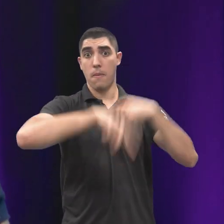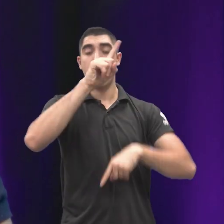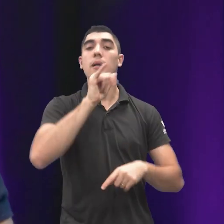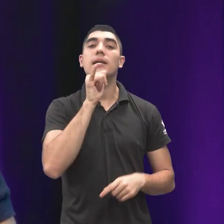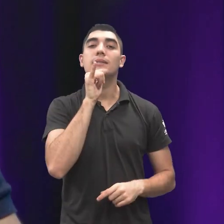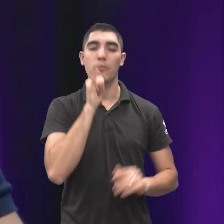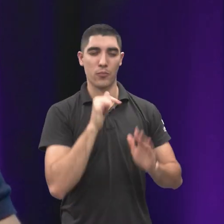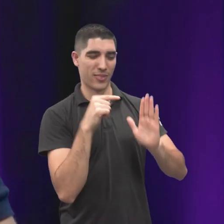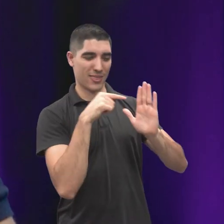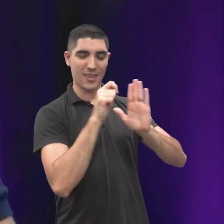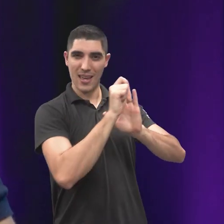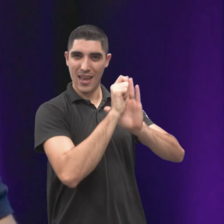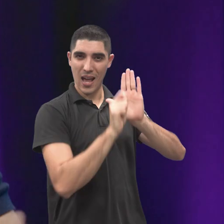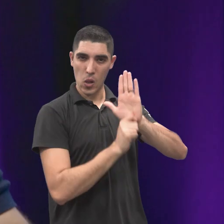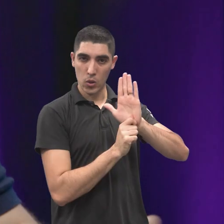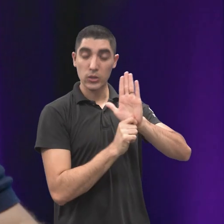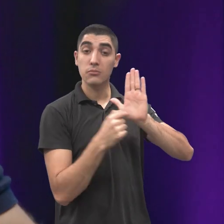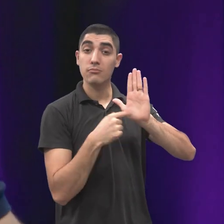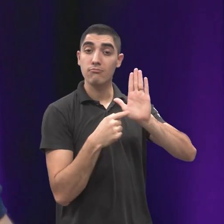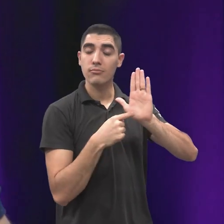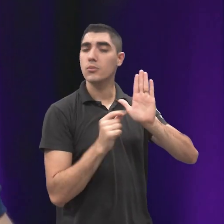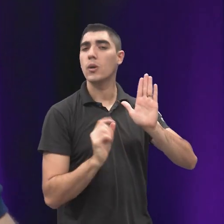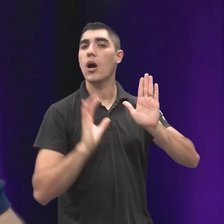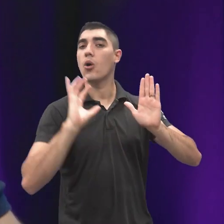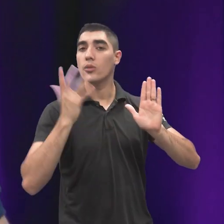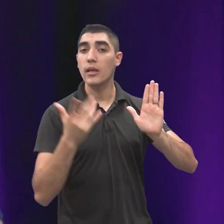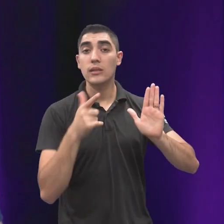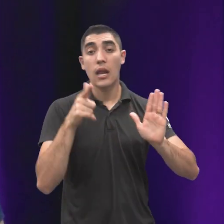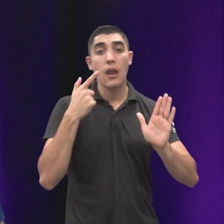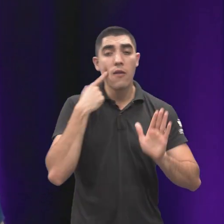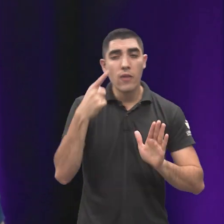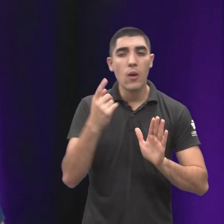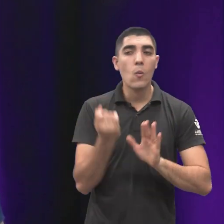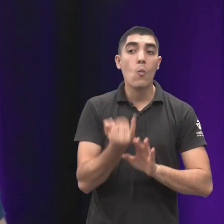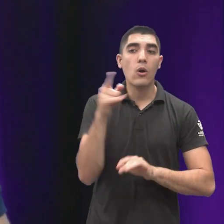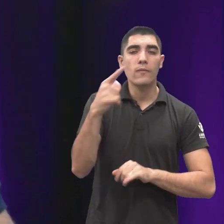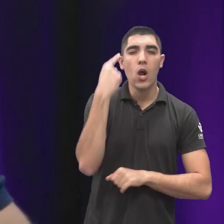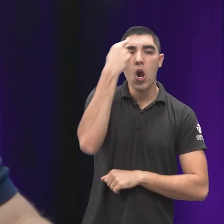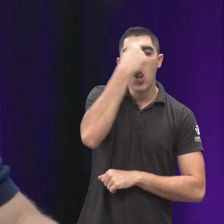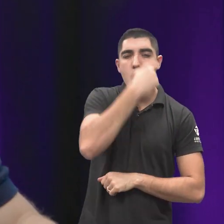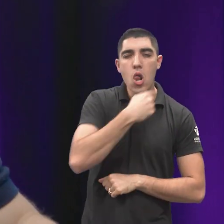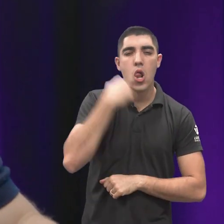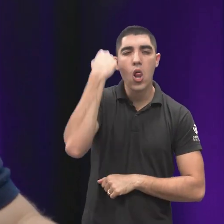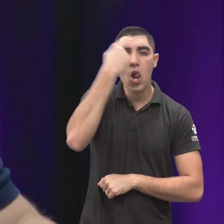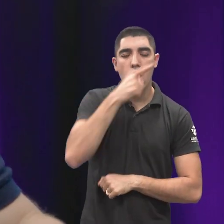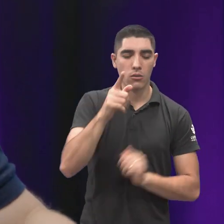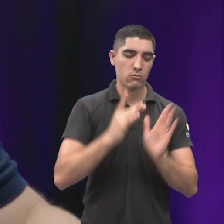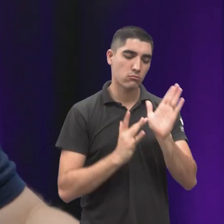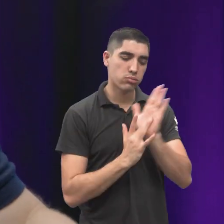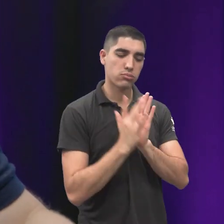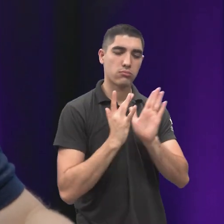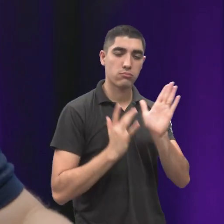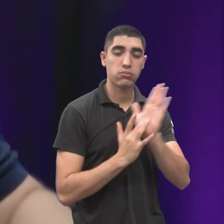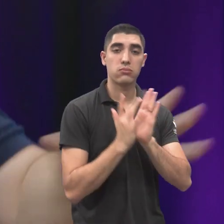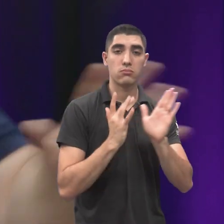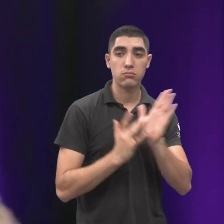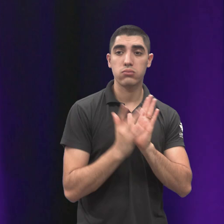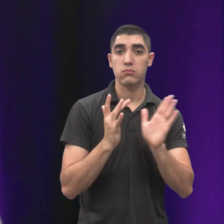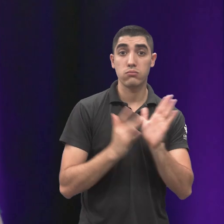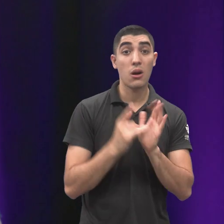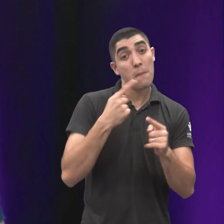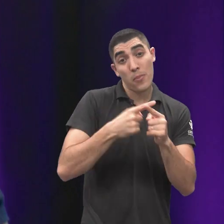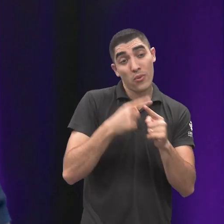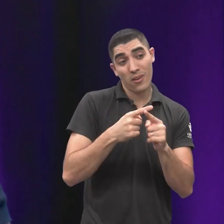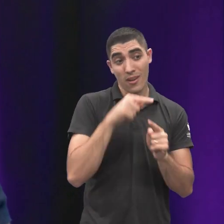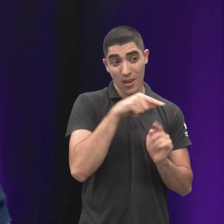algoritmos, eles levam em consideração ali o tempo que você fica na plataforma. Sim. O objetivo nada mais é ficar muito tempo na plataforma, porque você é